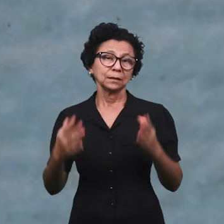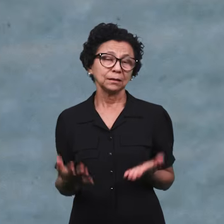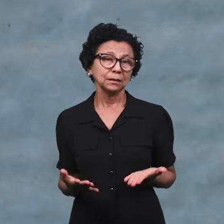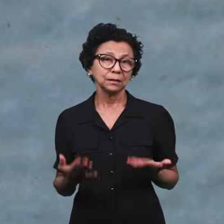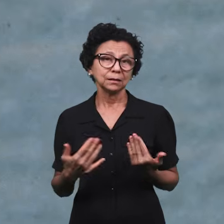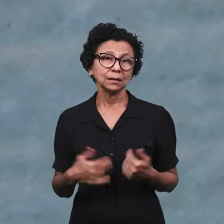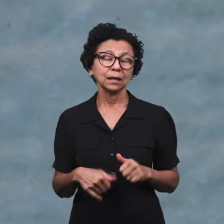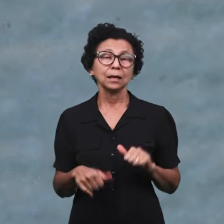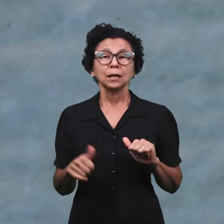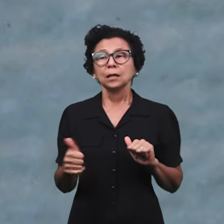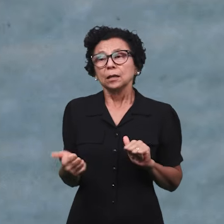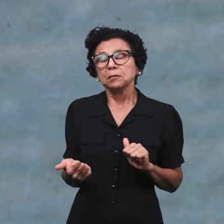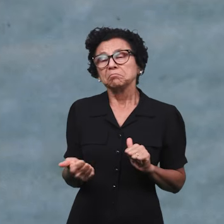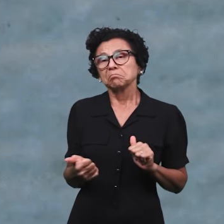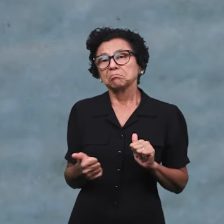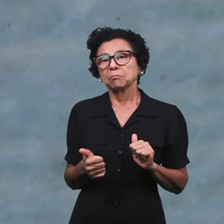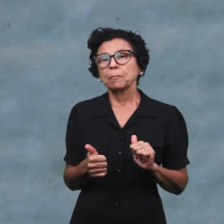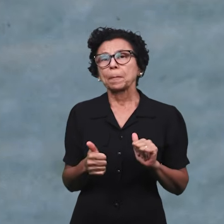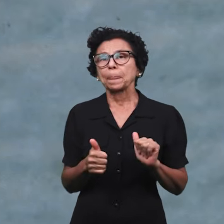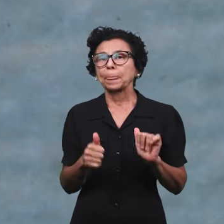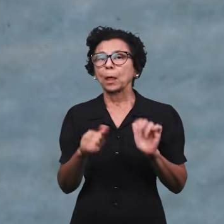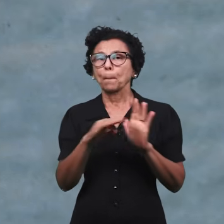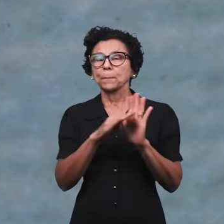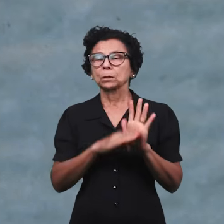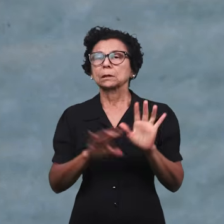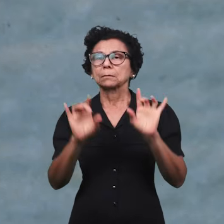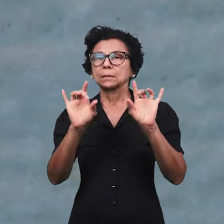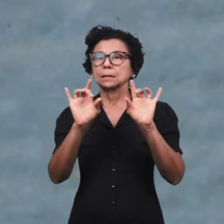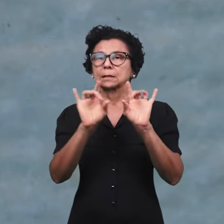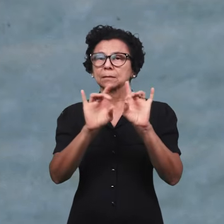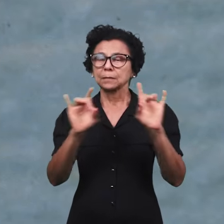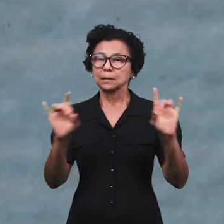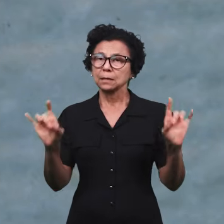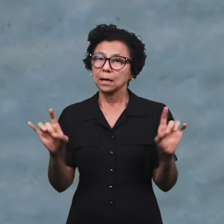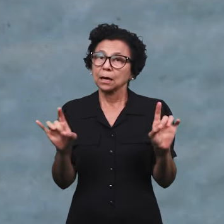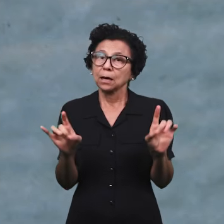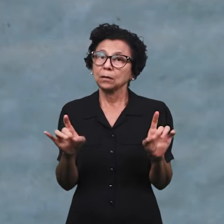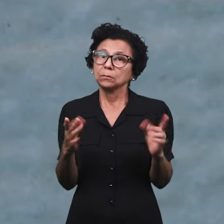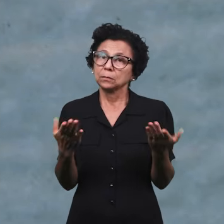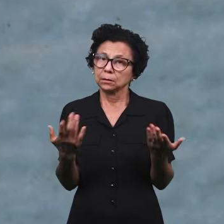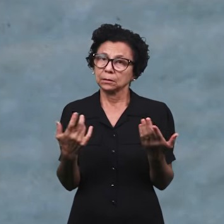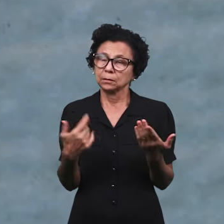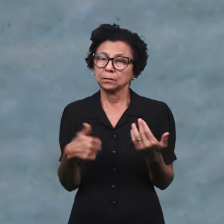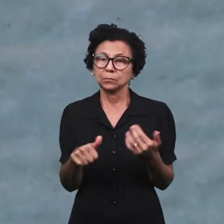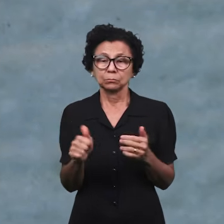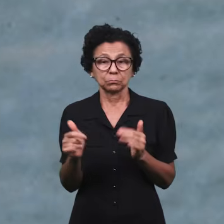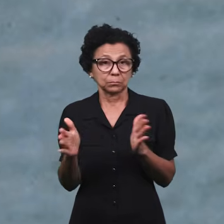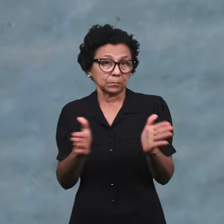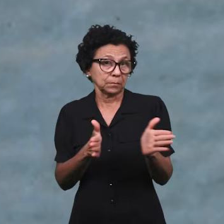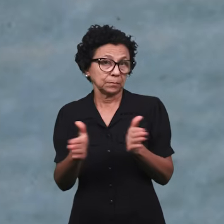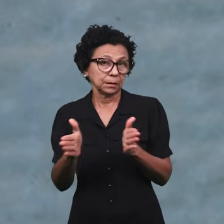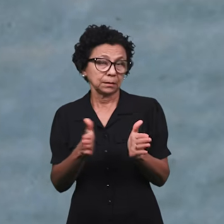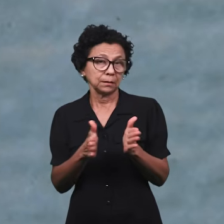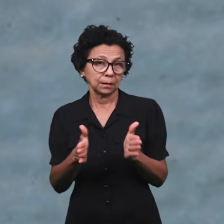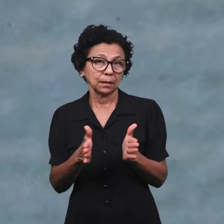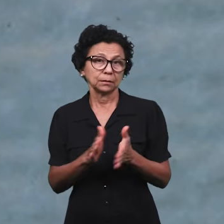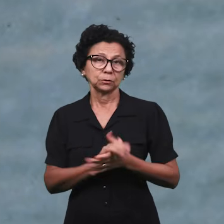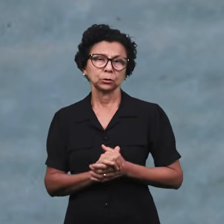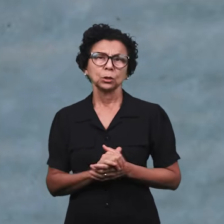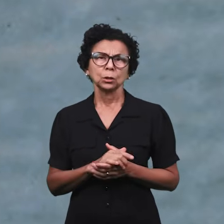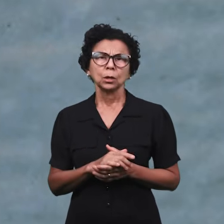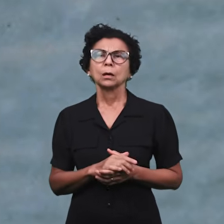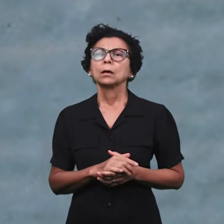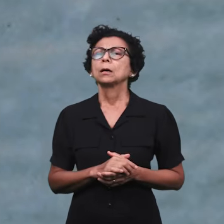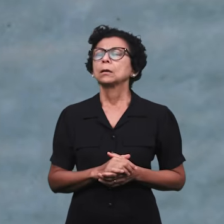especial, inclusive pelo fato da acessibilidade. Toda a nossa programação, inclusive este programa, conta